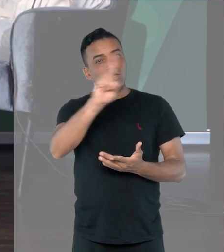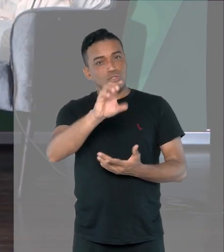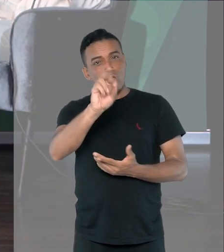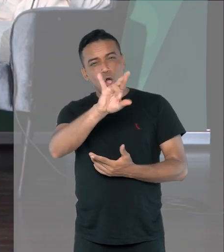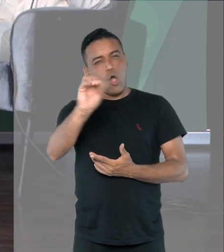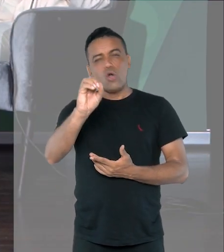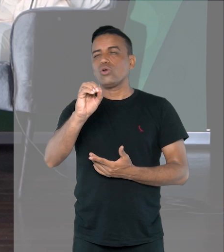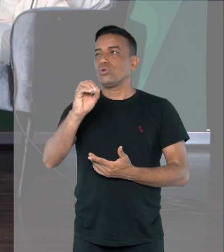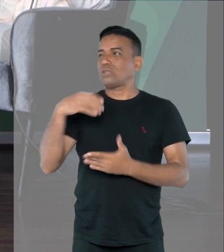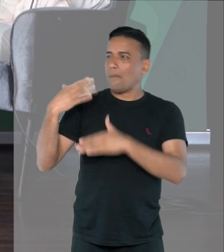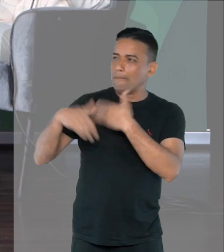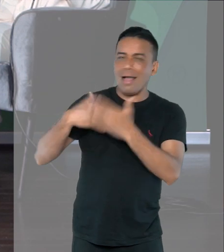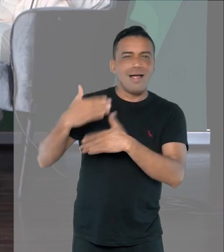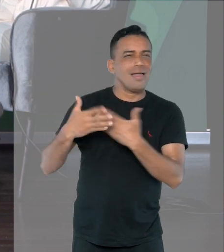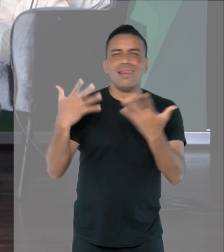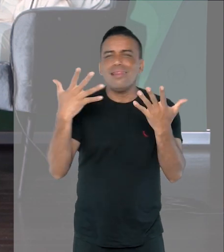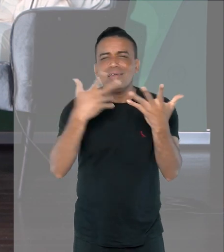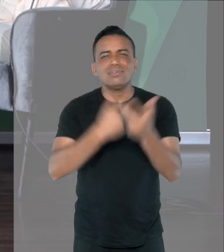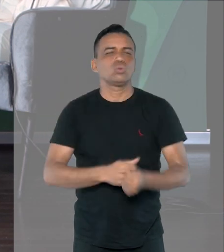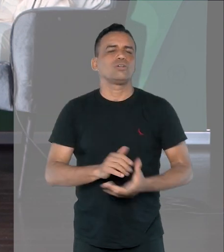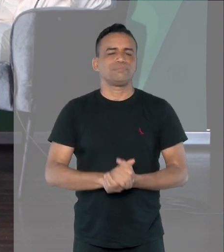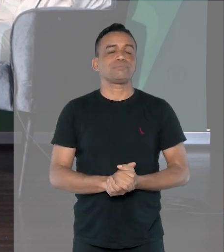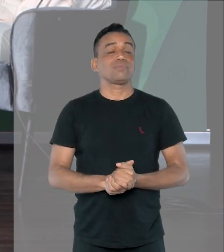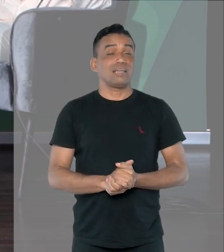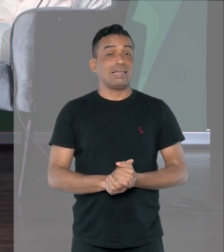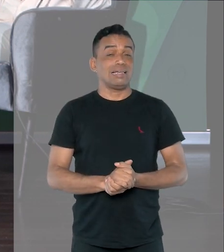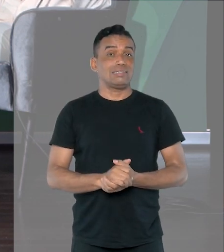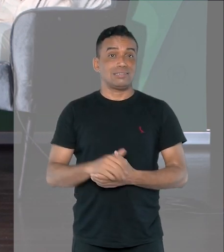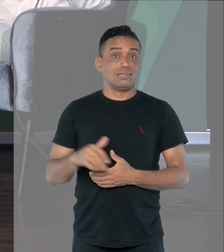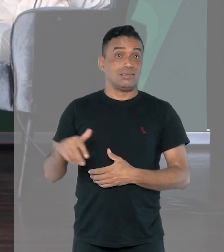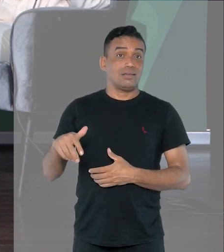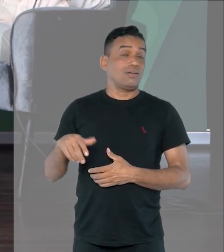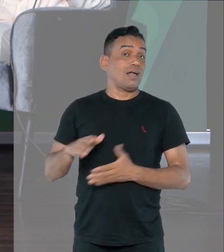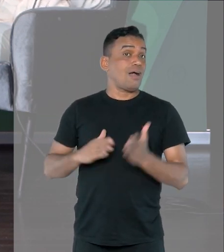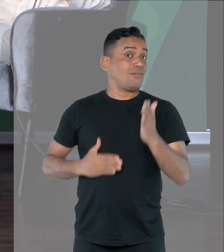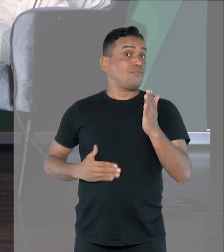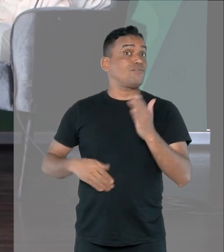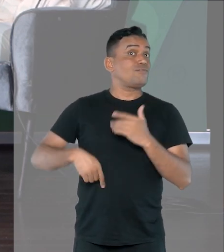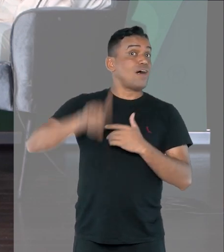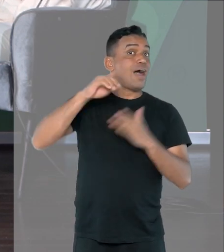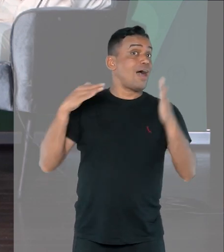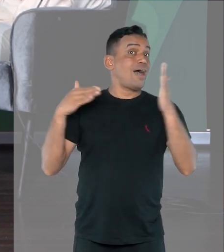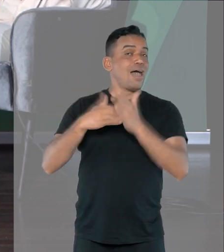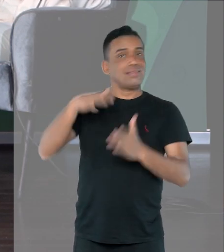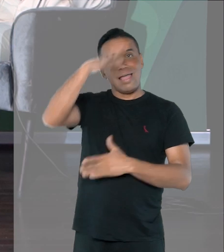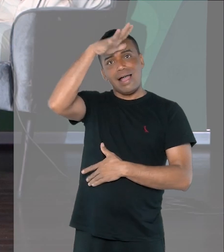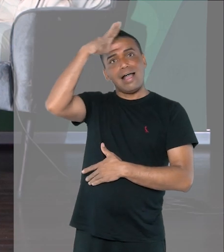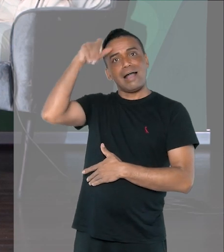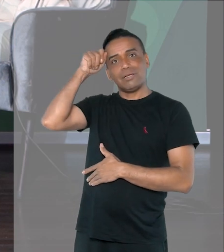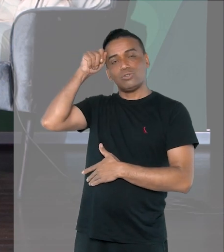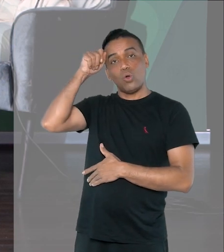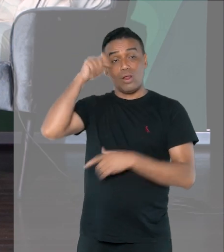coisa linda, né? Eles sobem para o Amazonas, Depois eles descem pelo interior do Brasil. Eu